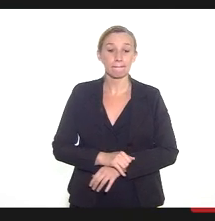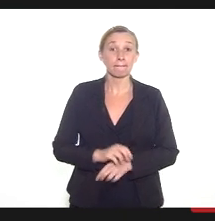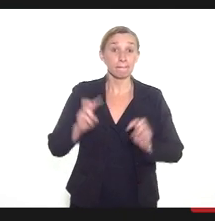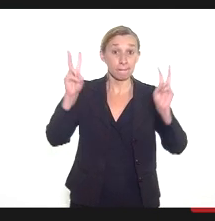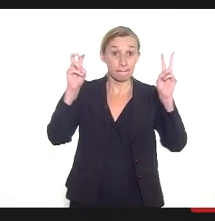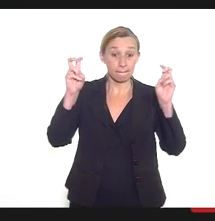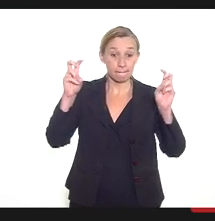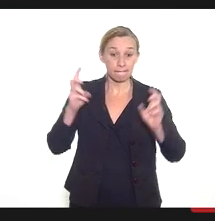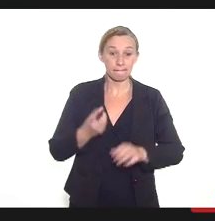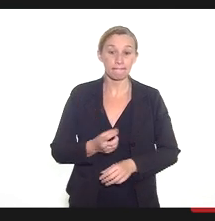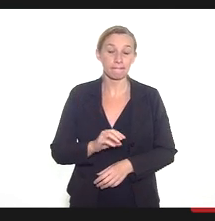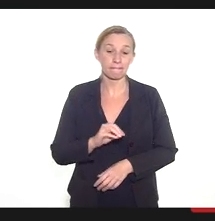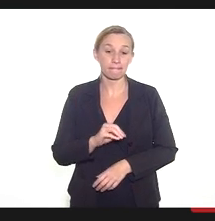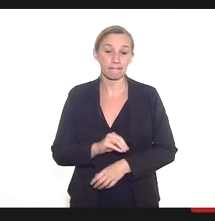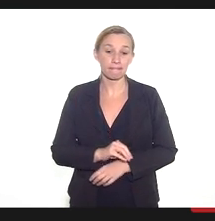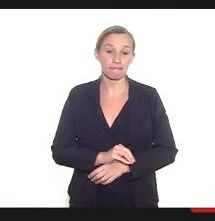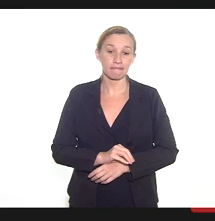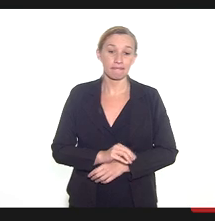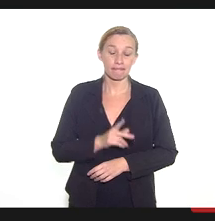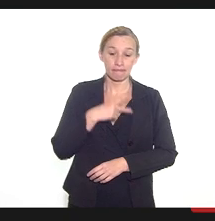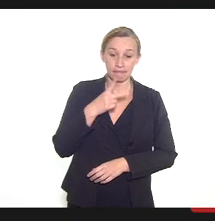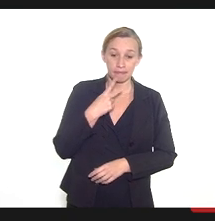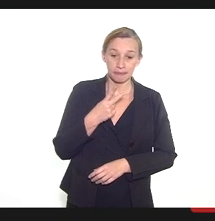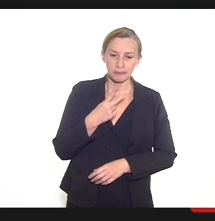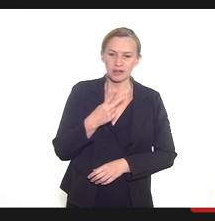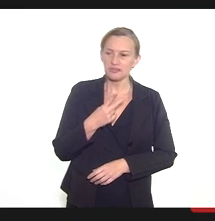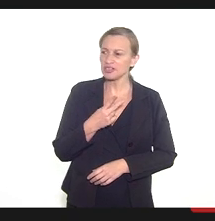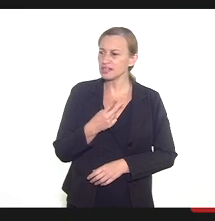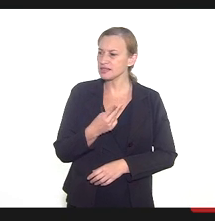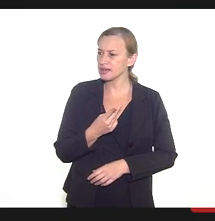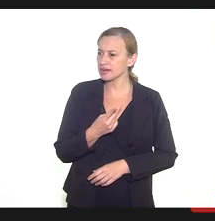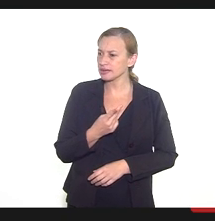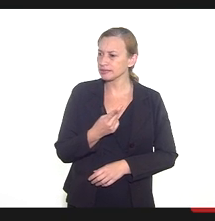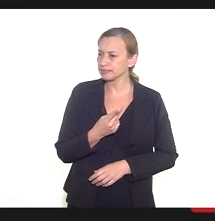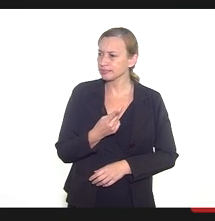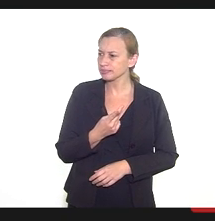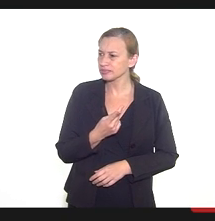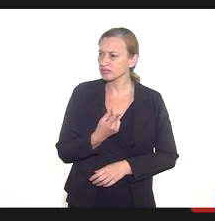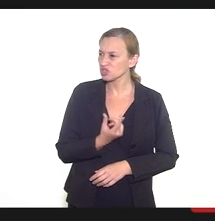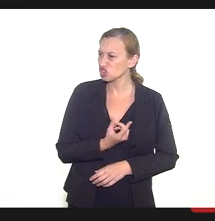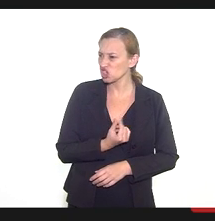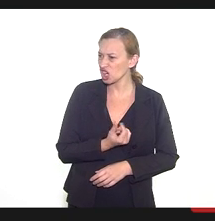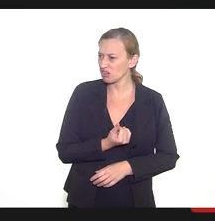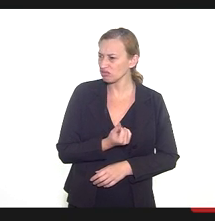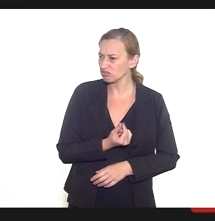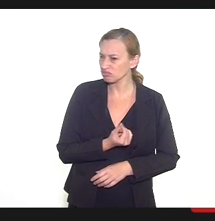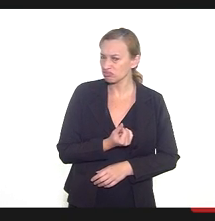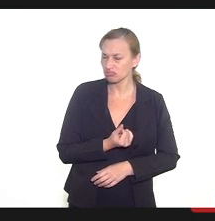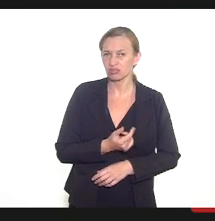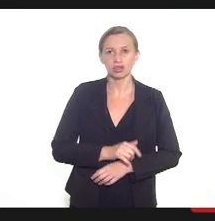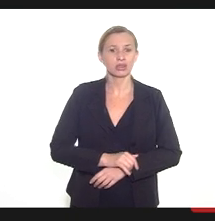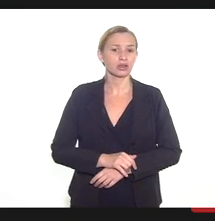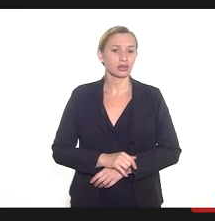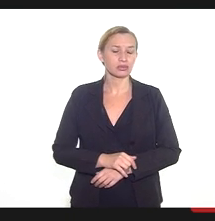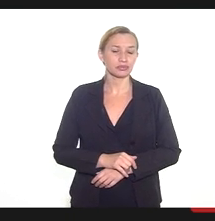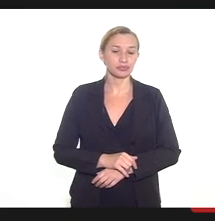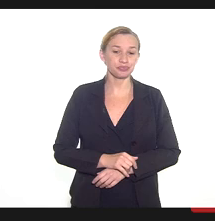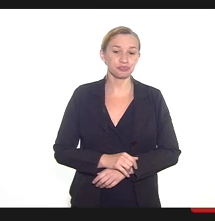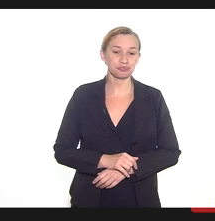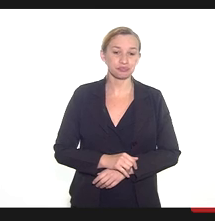questão financeira para a gente é fundamental, então, nós estamos lançando